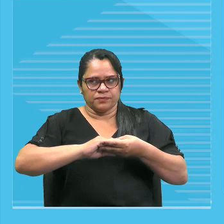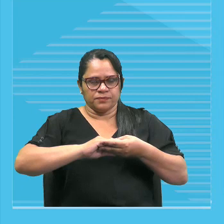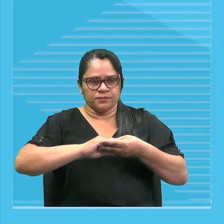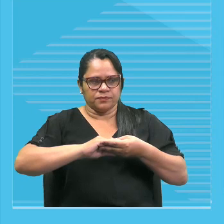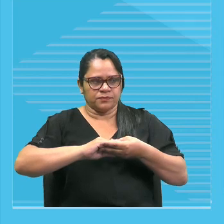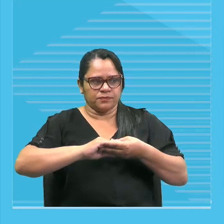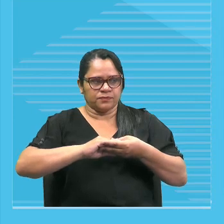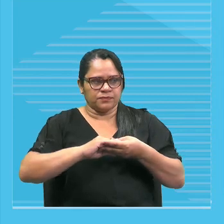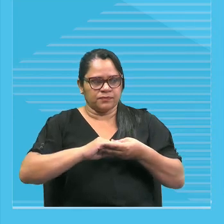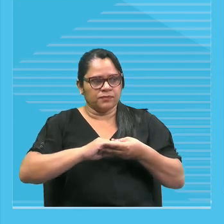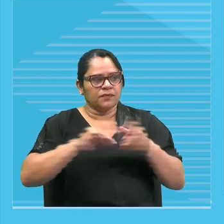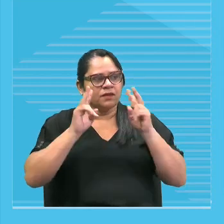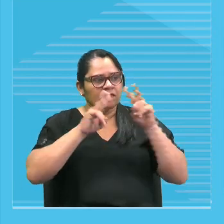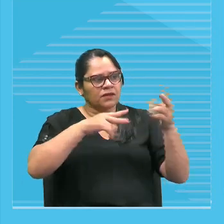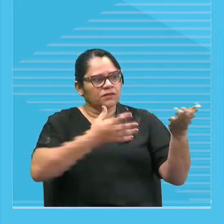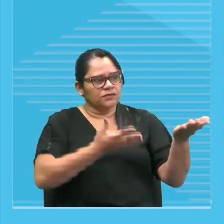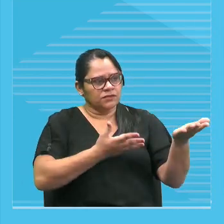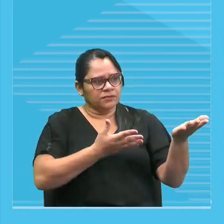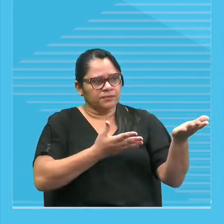Copa